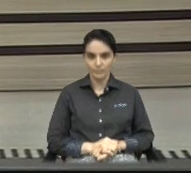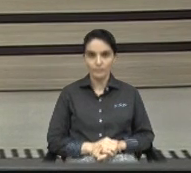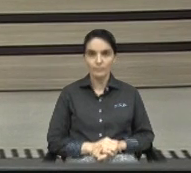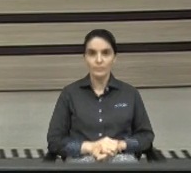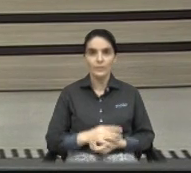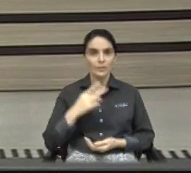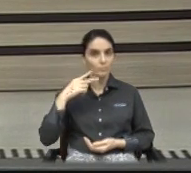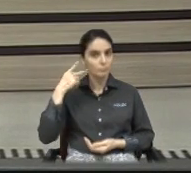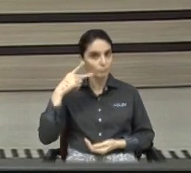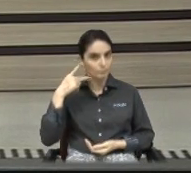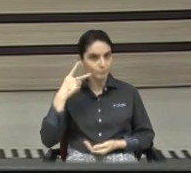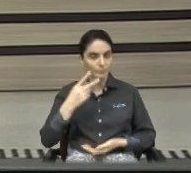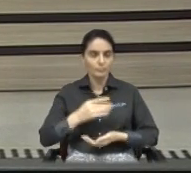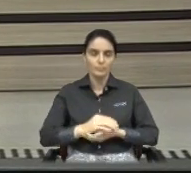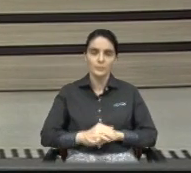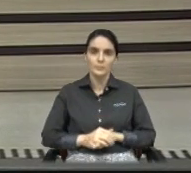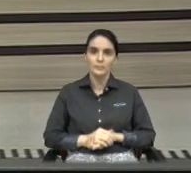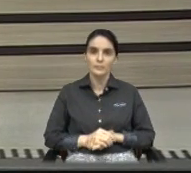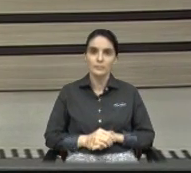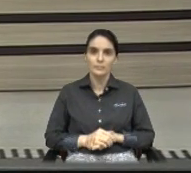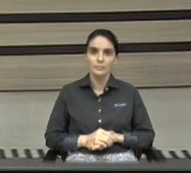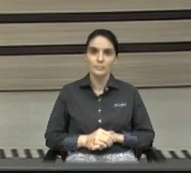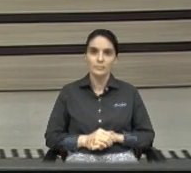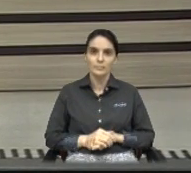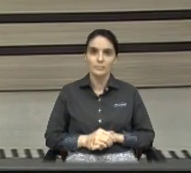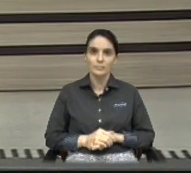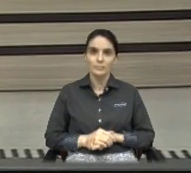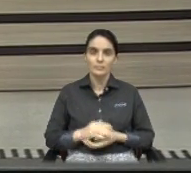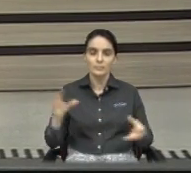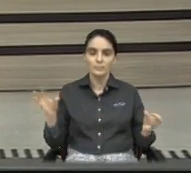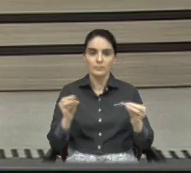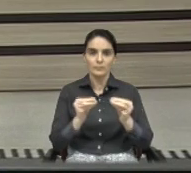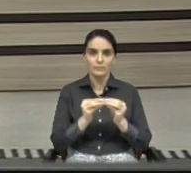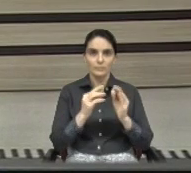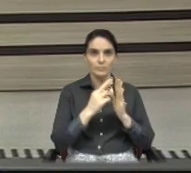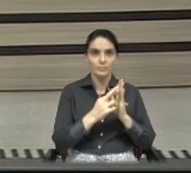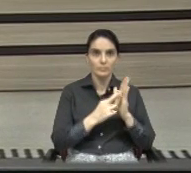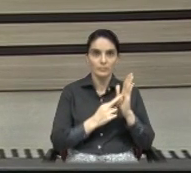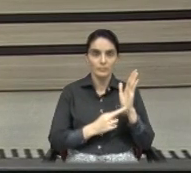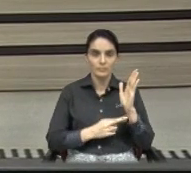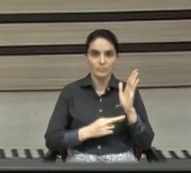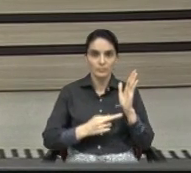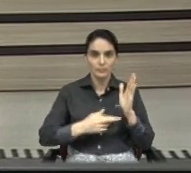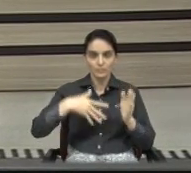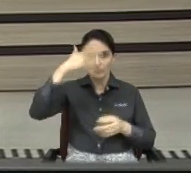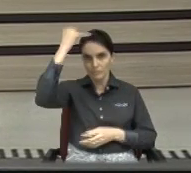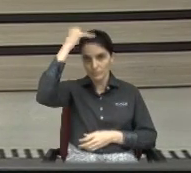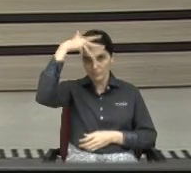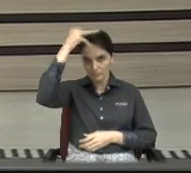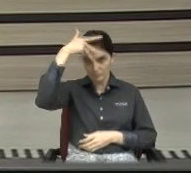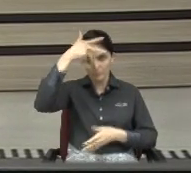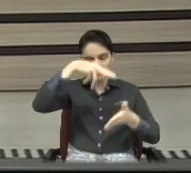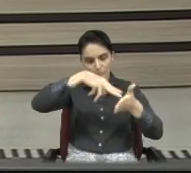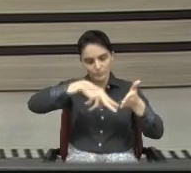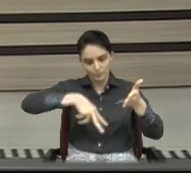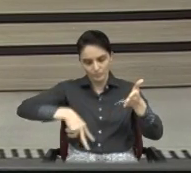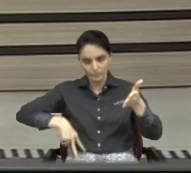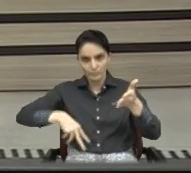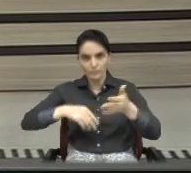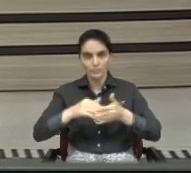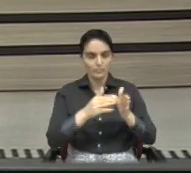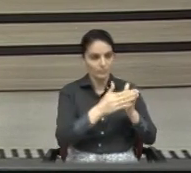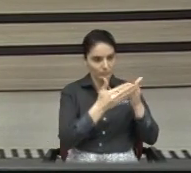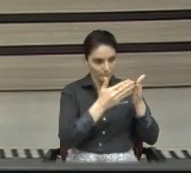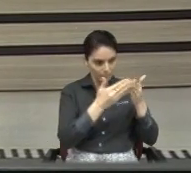Senhores, a conclusão será feita pela relatora, vereadora Érica Tanque. Por favor.